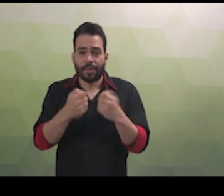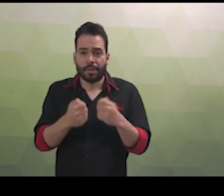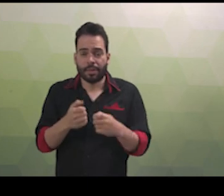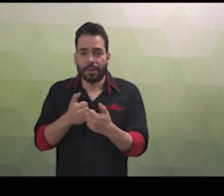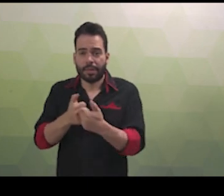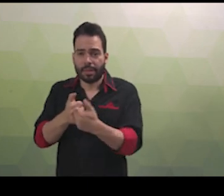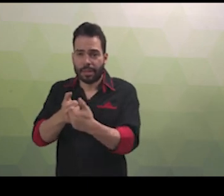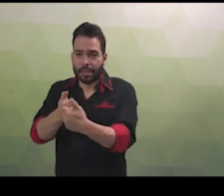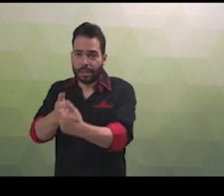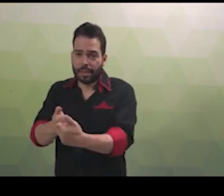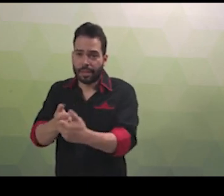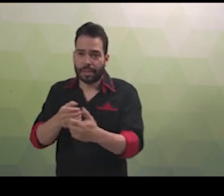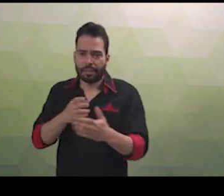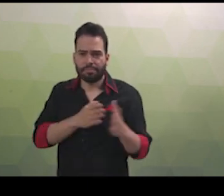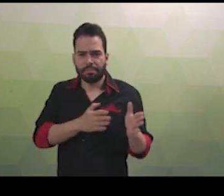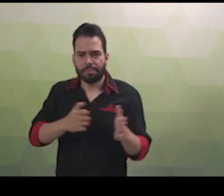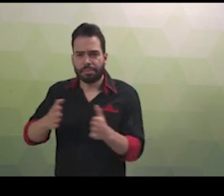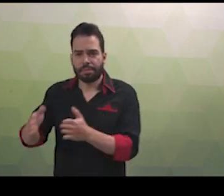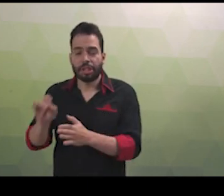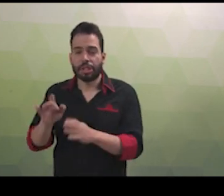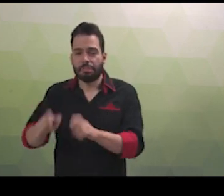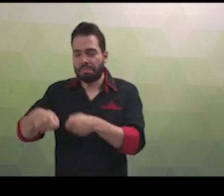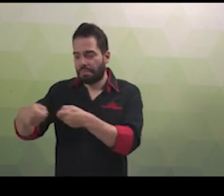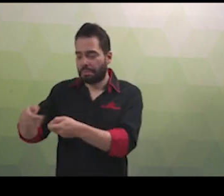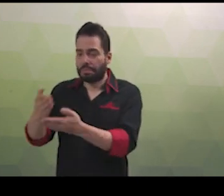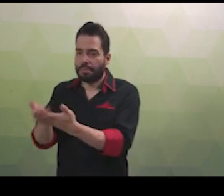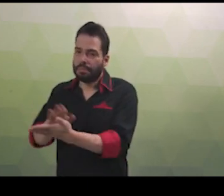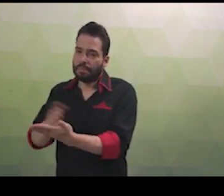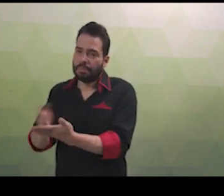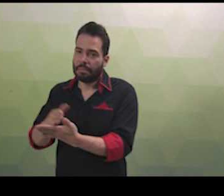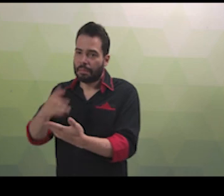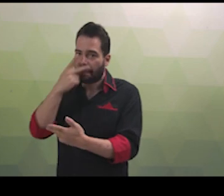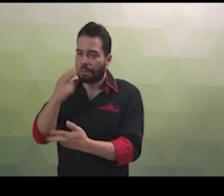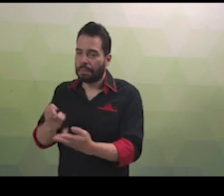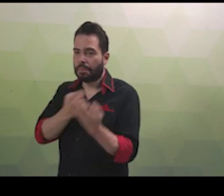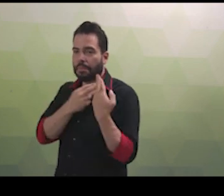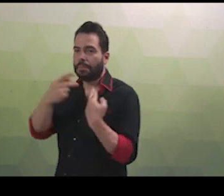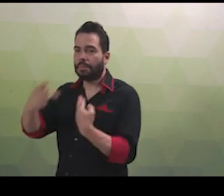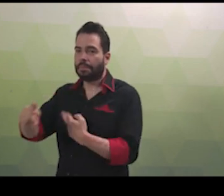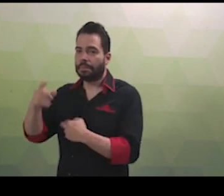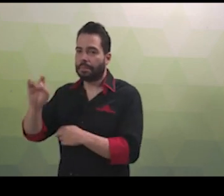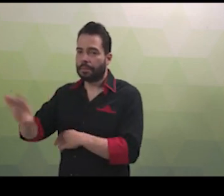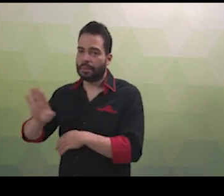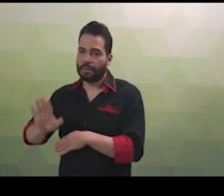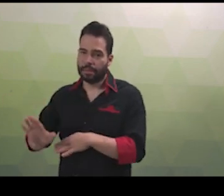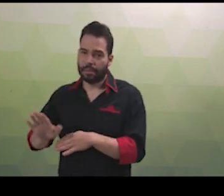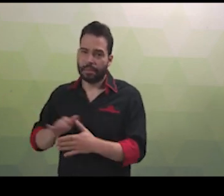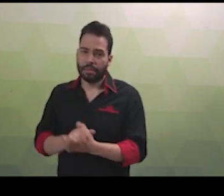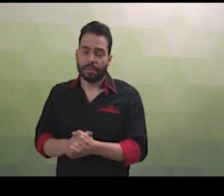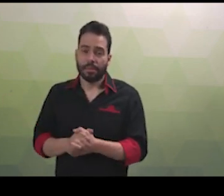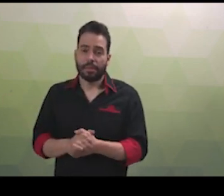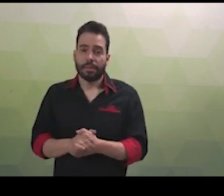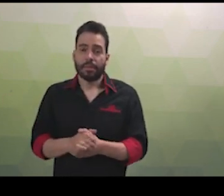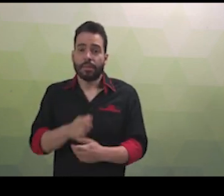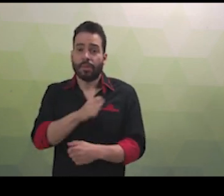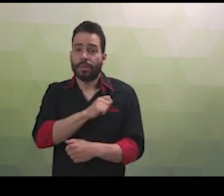sua trajetória e não apenas delegá-lo ao intérprete, como se fosse uma responsabilidade única e exclusiva desse